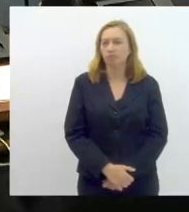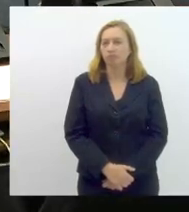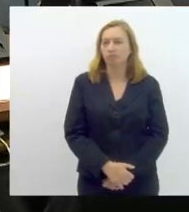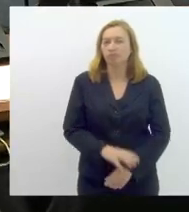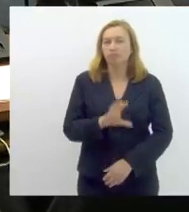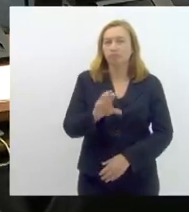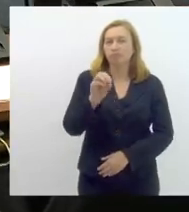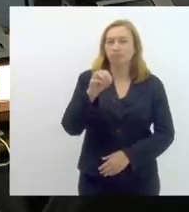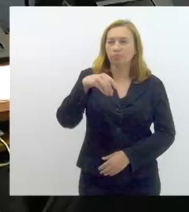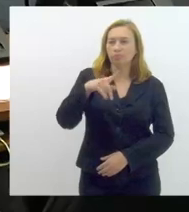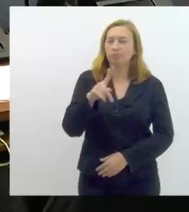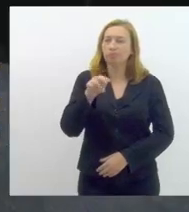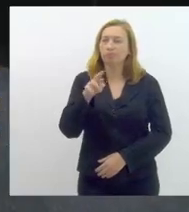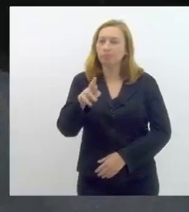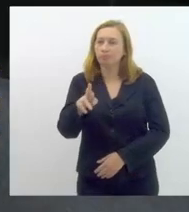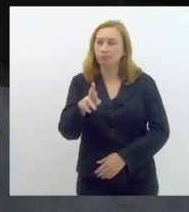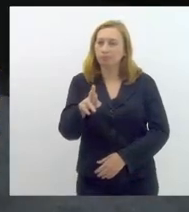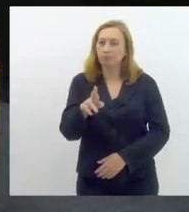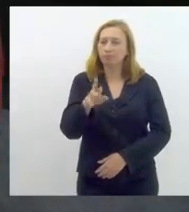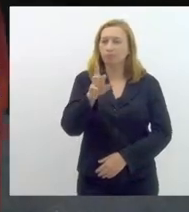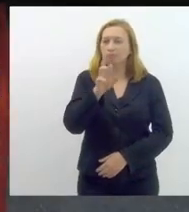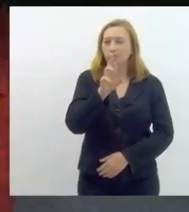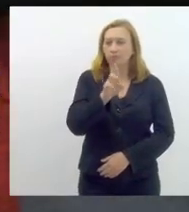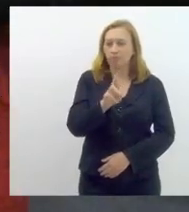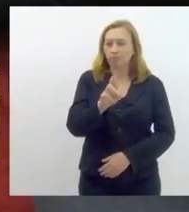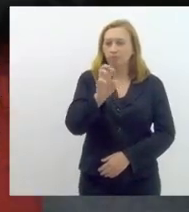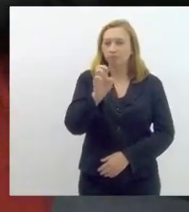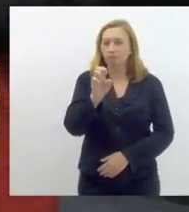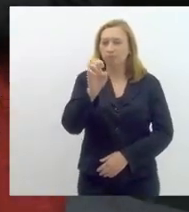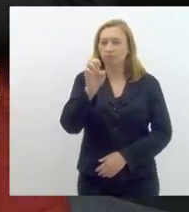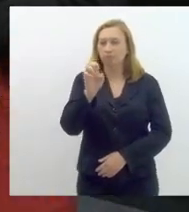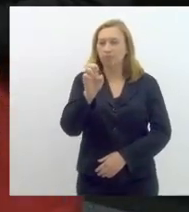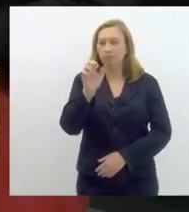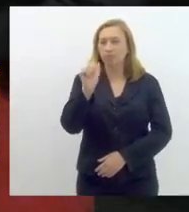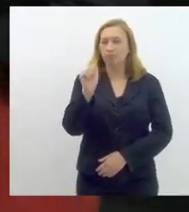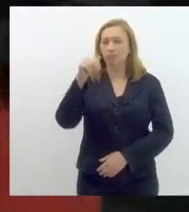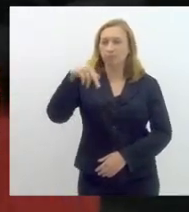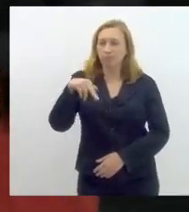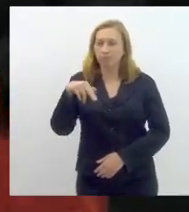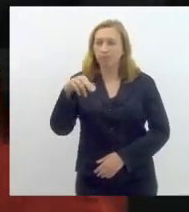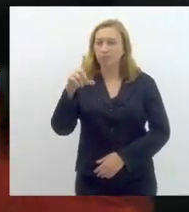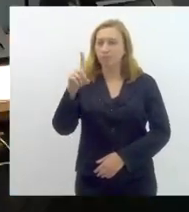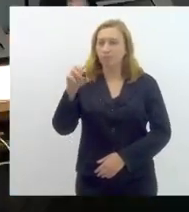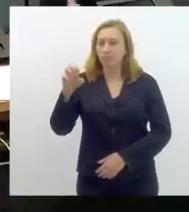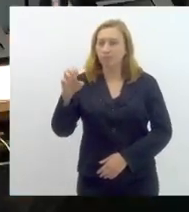Comendador Levi Gasparian, Rian de Souza Marinho.